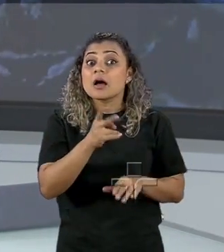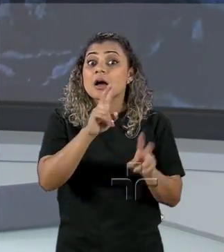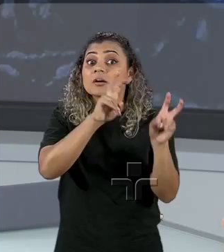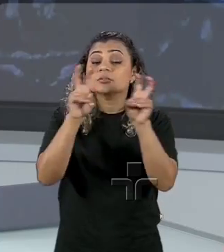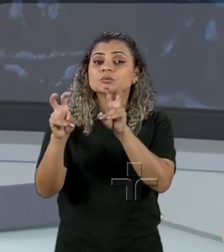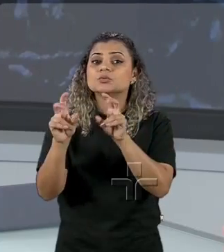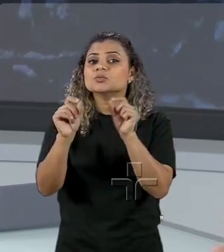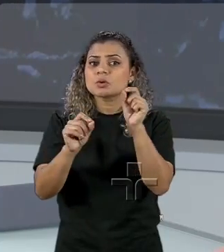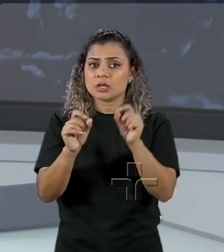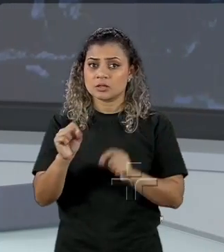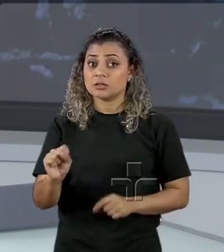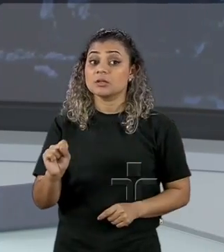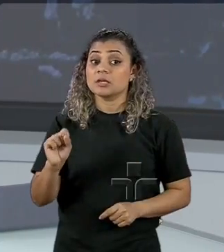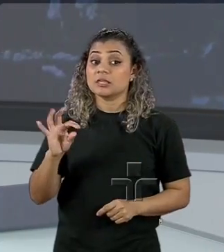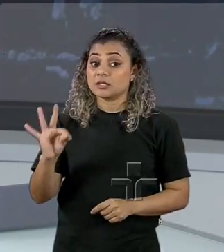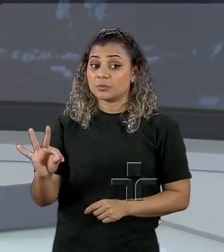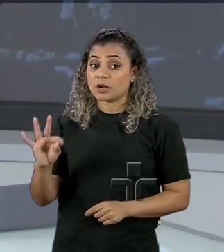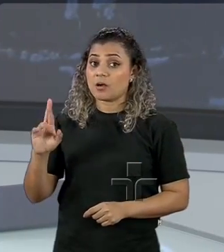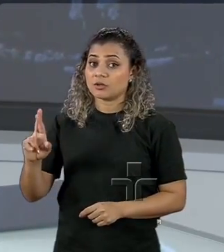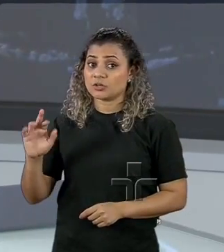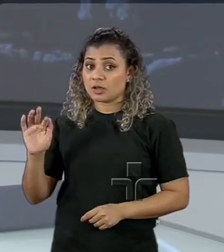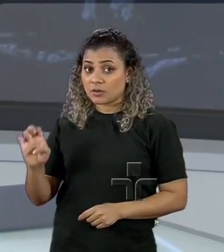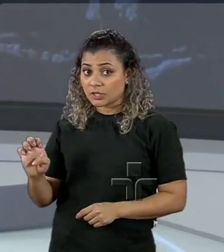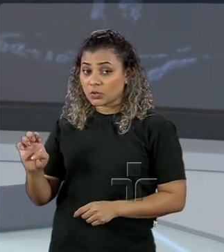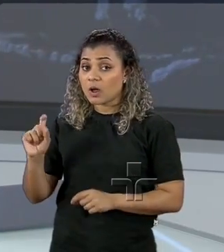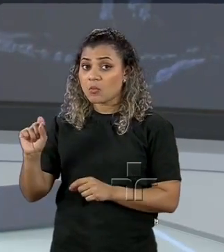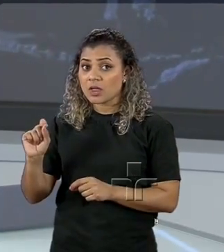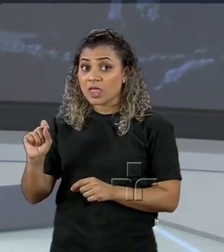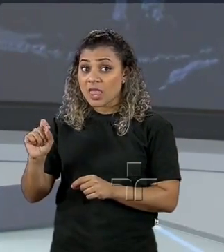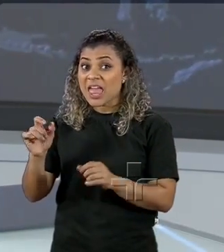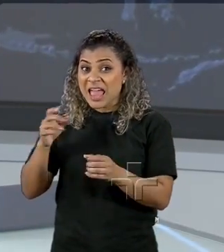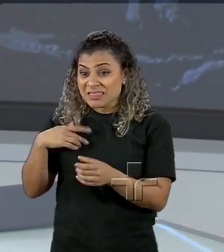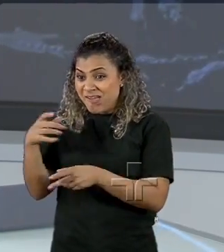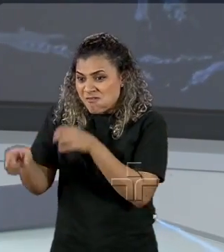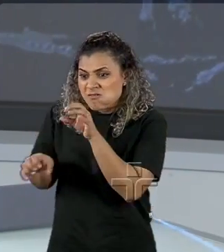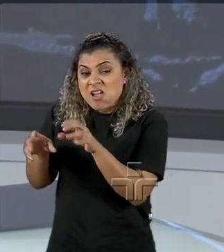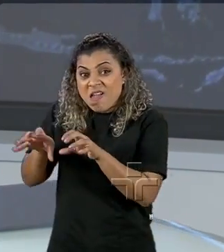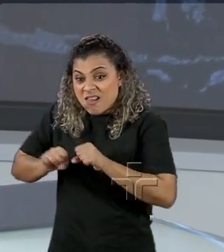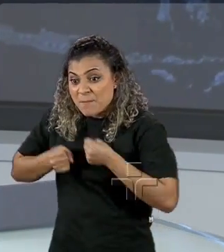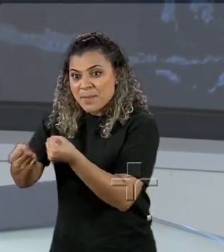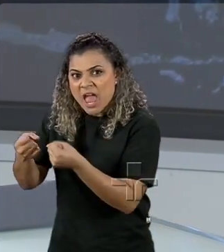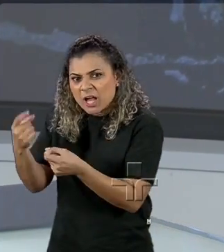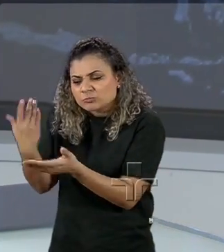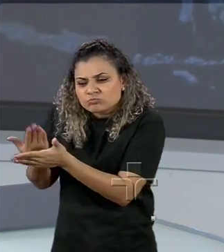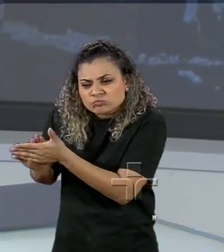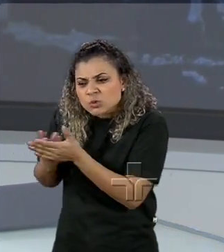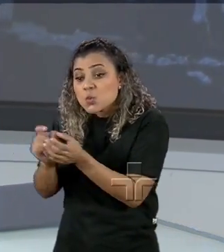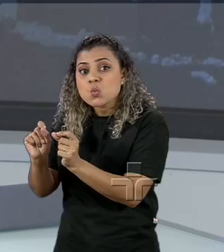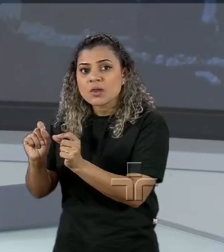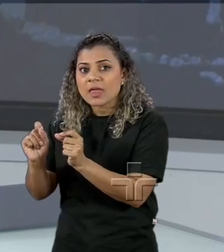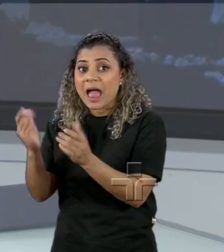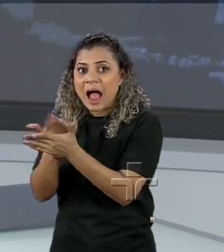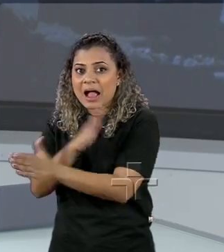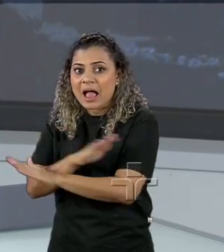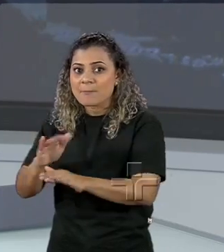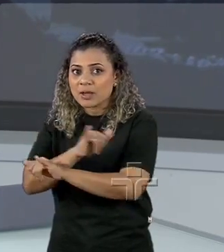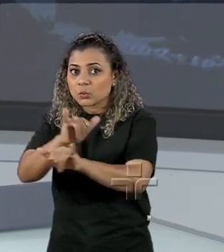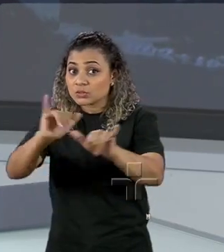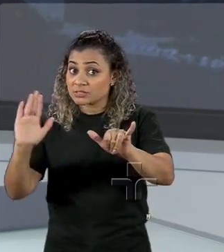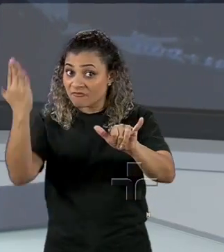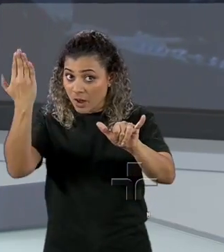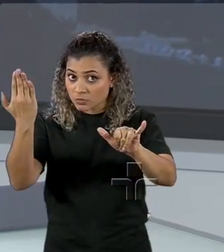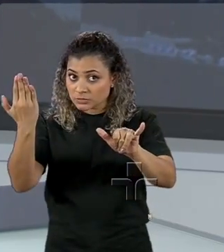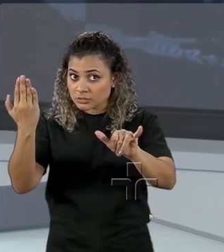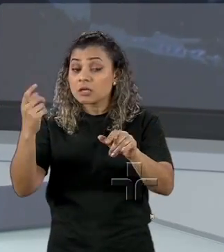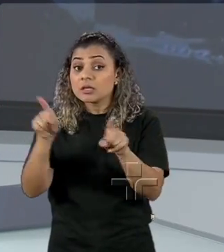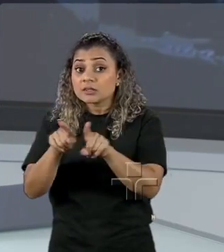O Tribunal Superior Eleitoral está empenhado em evitar a disseminação de notícias falsas na eleição desse ano. E fala